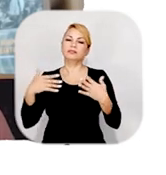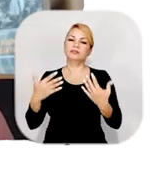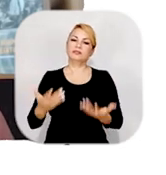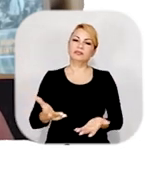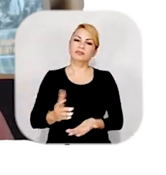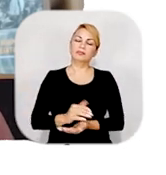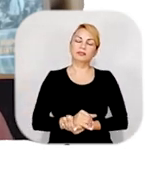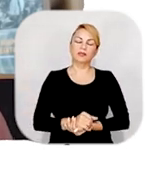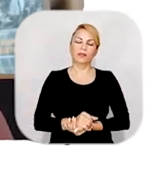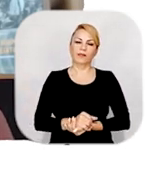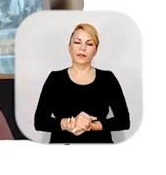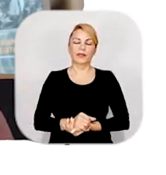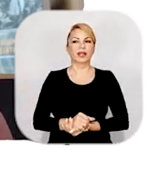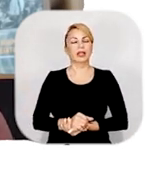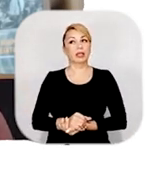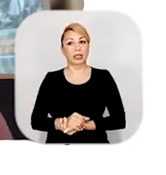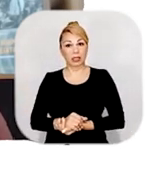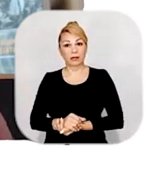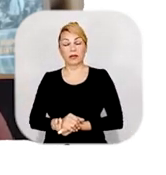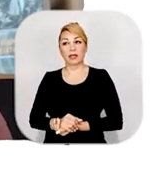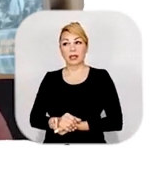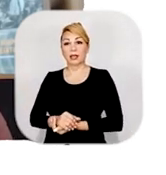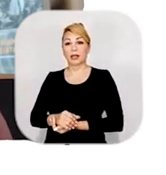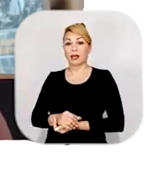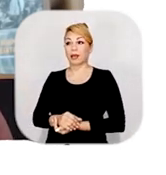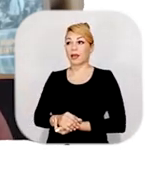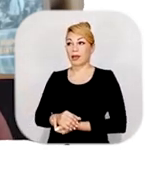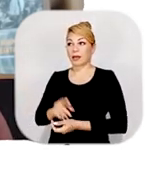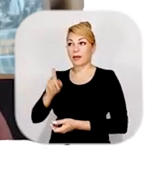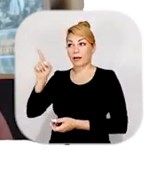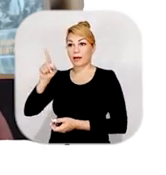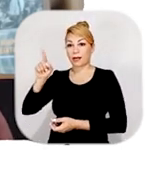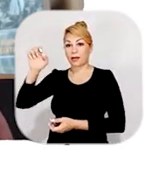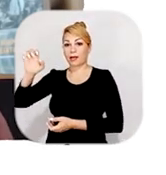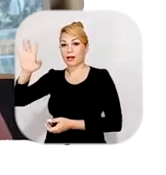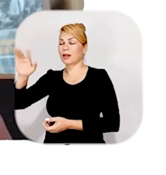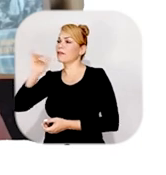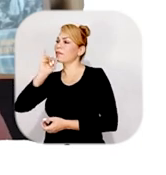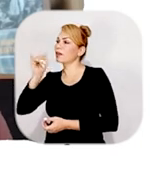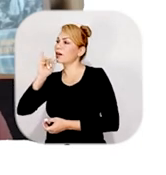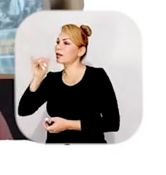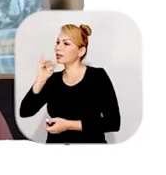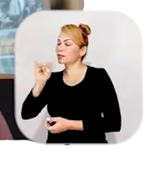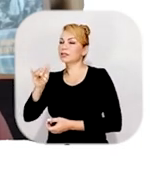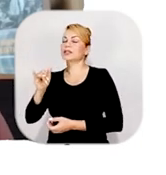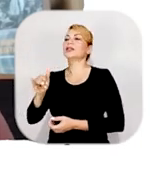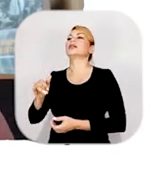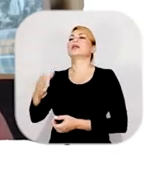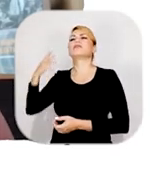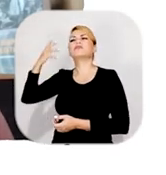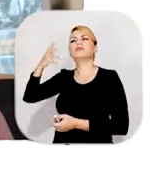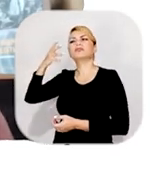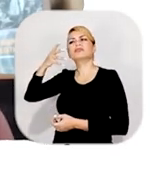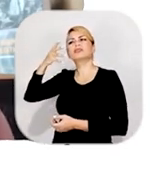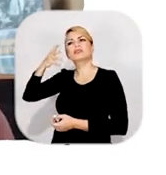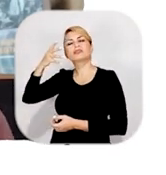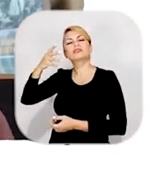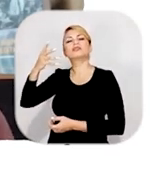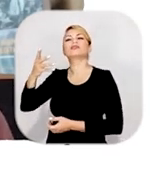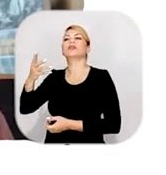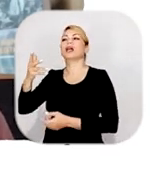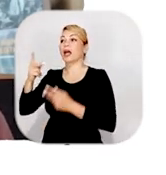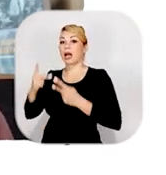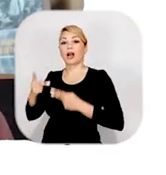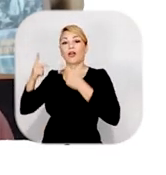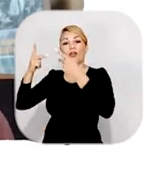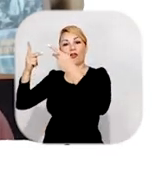quando ele falava essas histórias, e aí o Museu Etnológico de Berlim, ele fez uma palestra, e aí eles